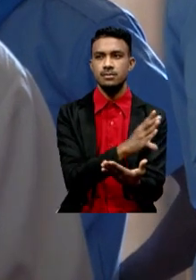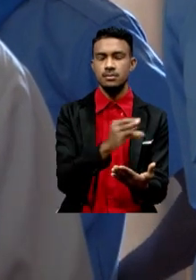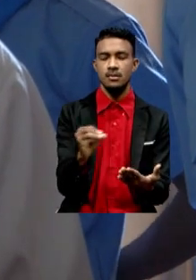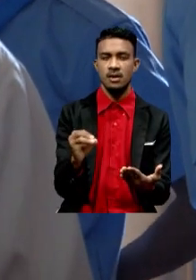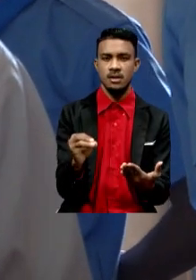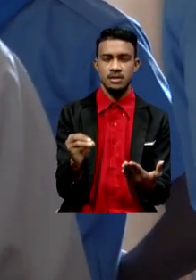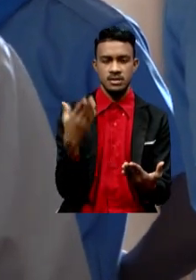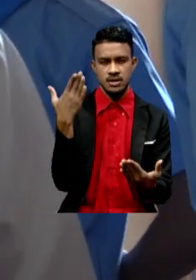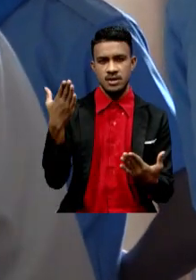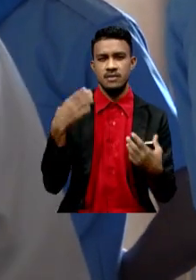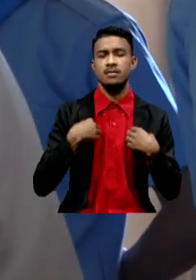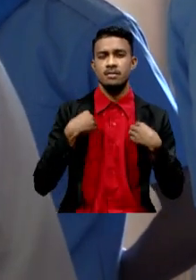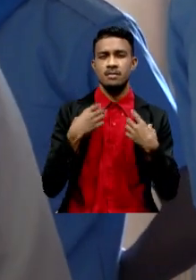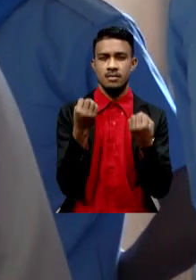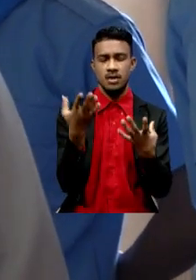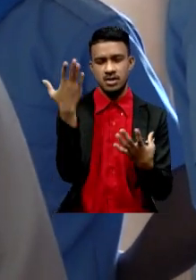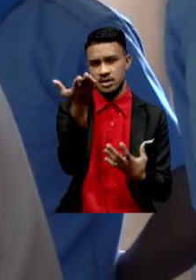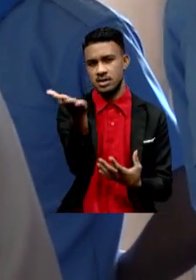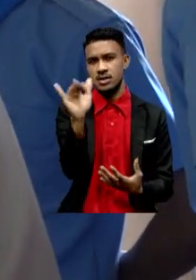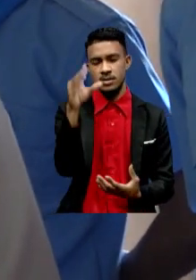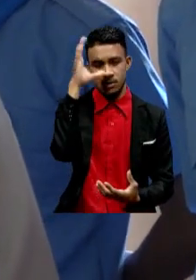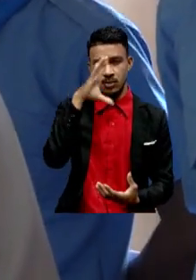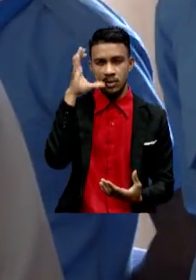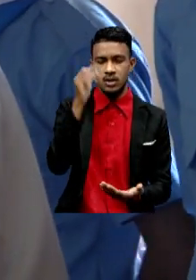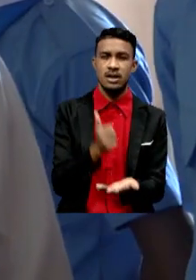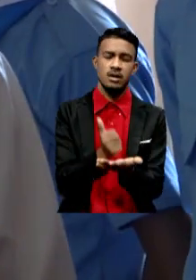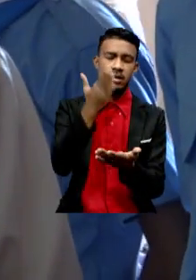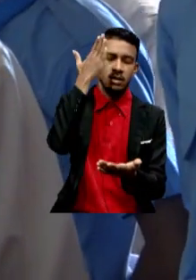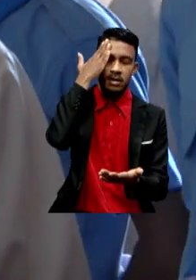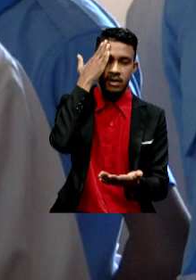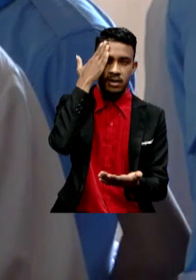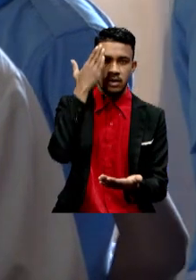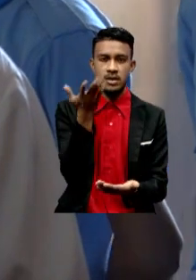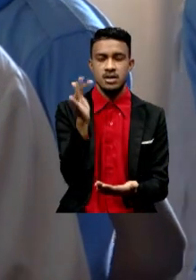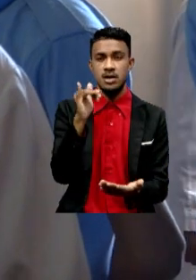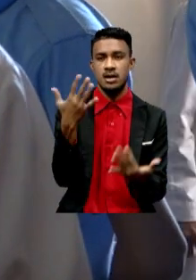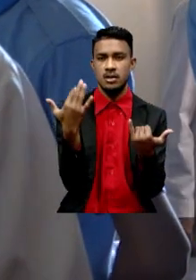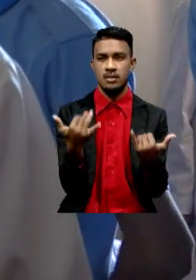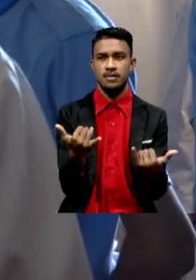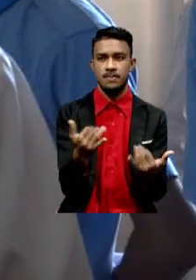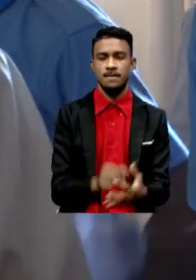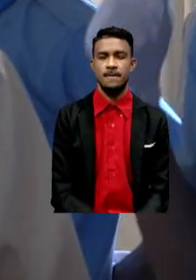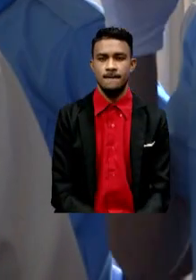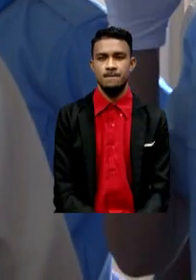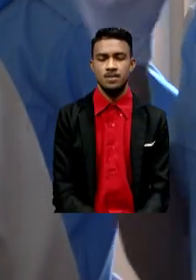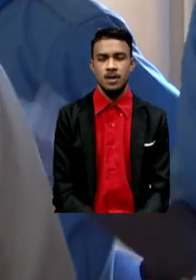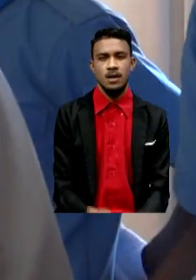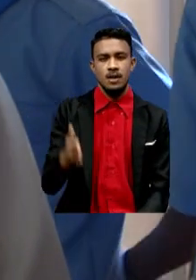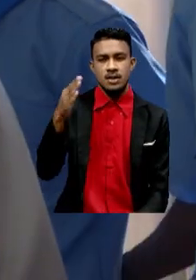close de navar, depois tira buca e não vai tirar a tênis deita. Agora tira, escuta, nene, é princípio